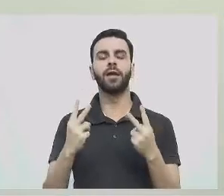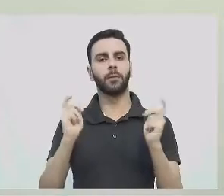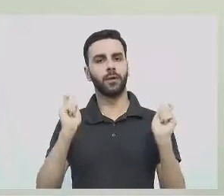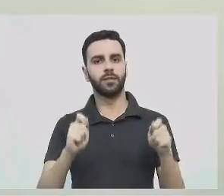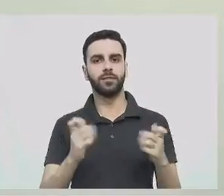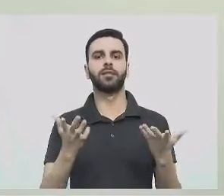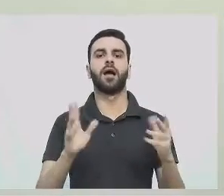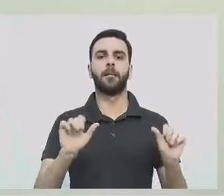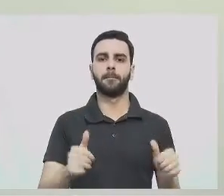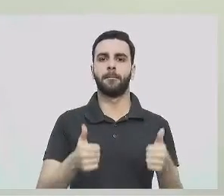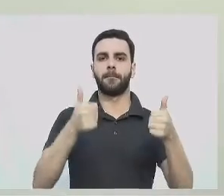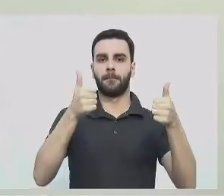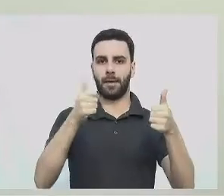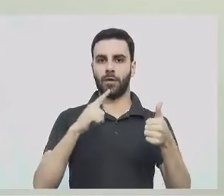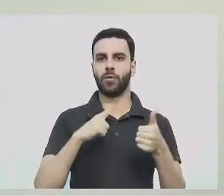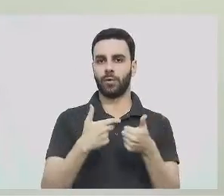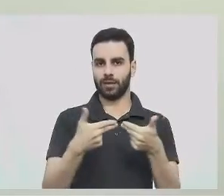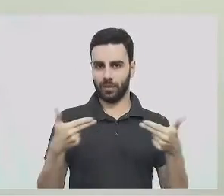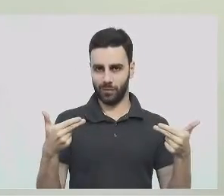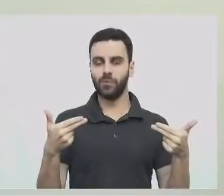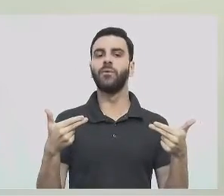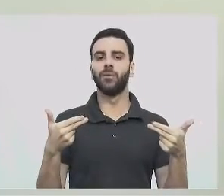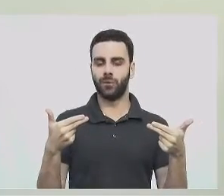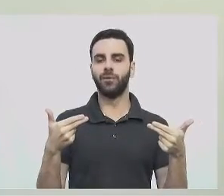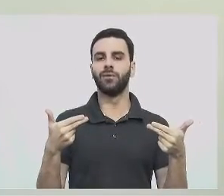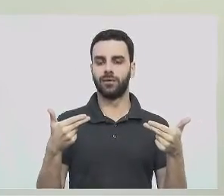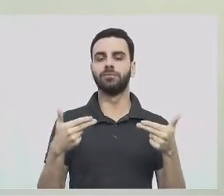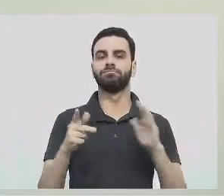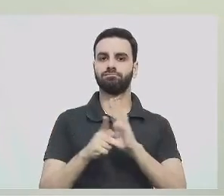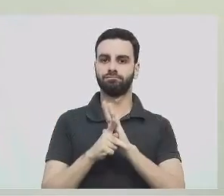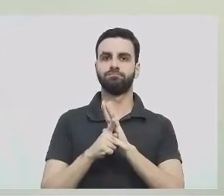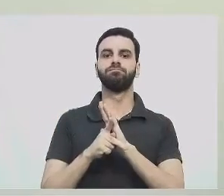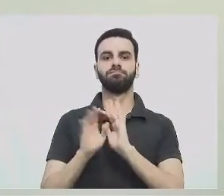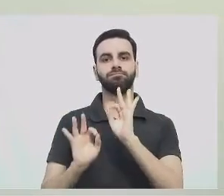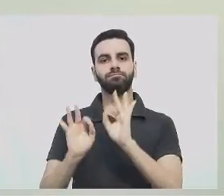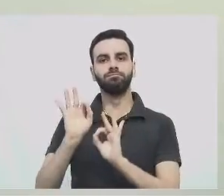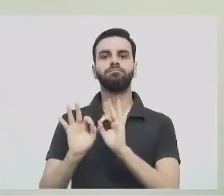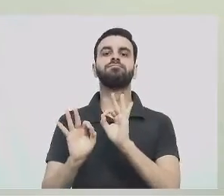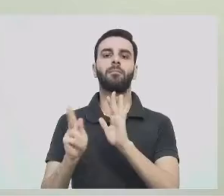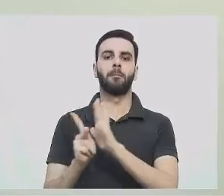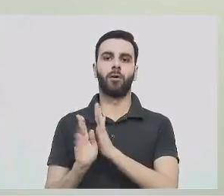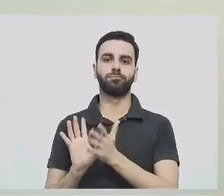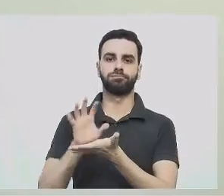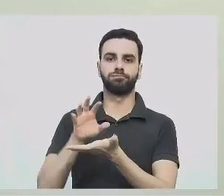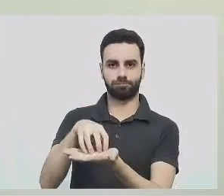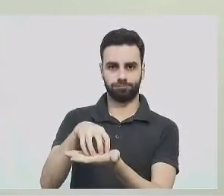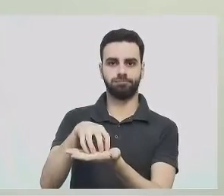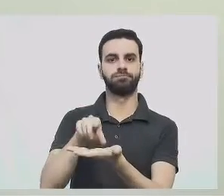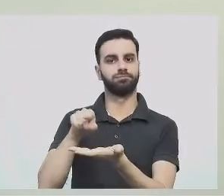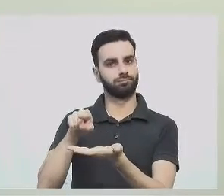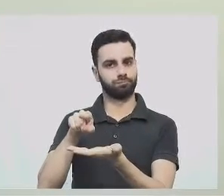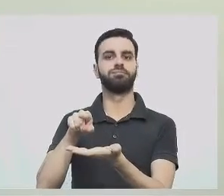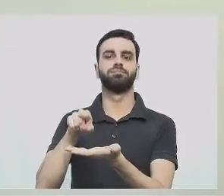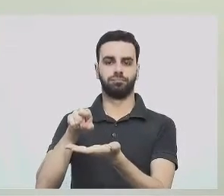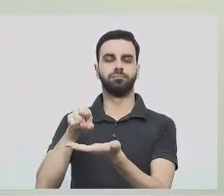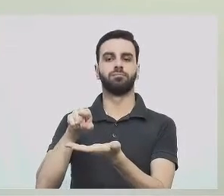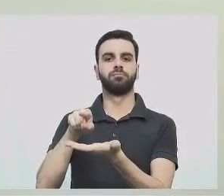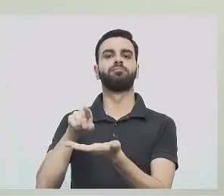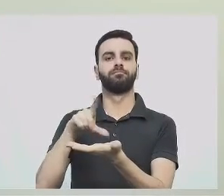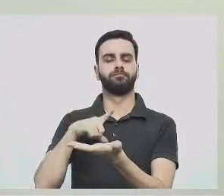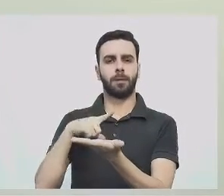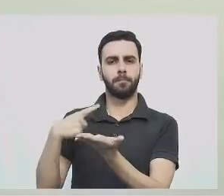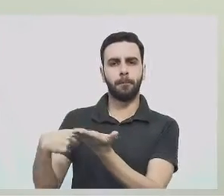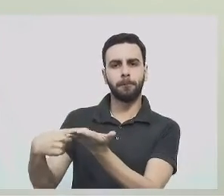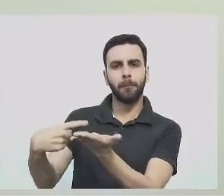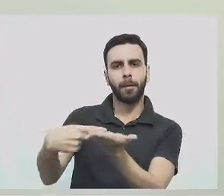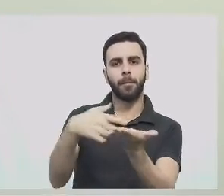da nossa cidade, enquanto uma produtora da indústria da educação, enquanto uma grande pujante